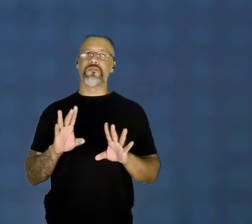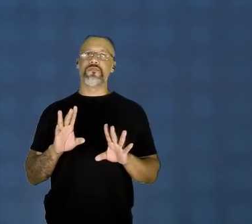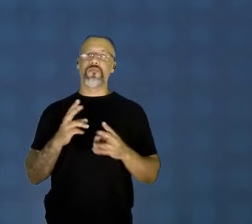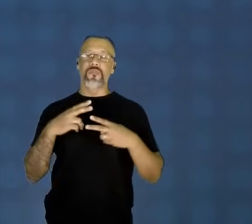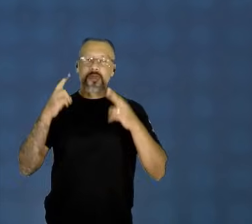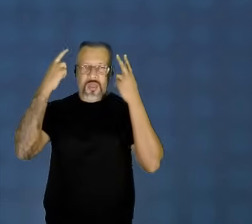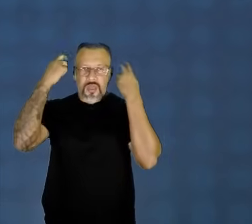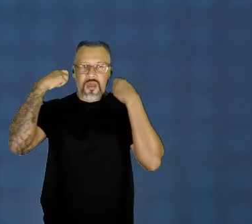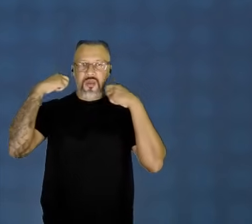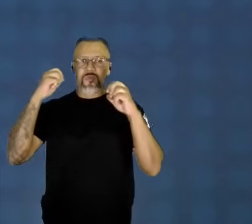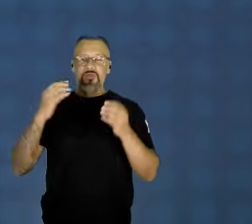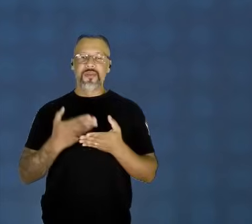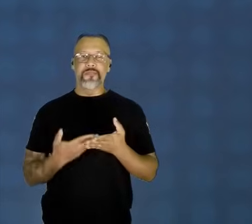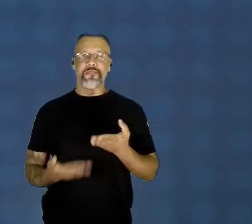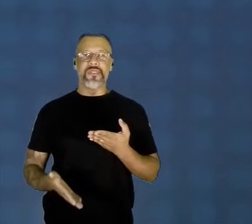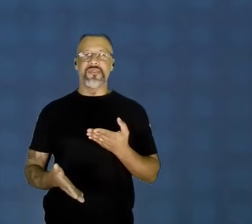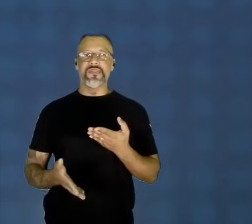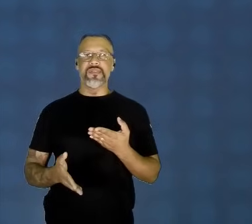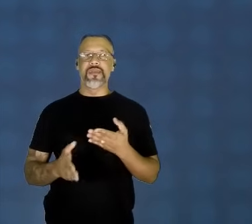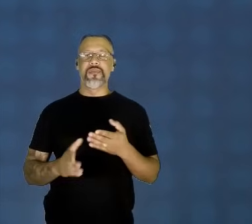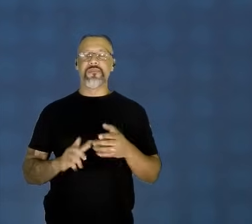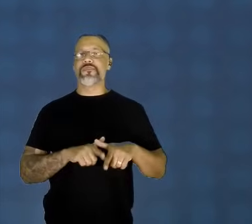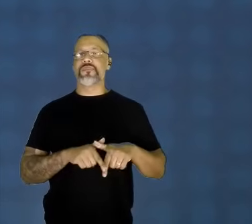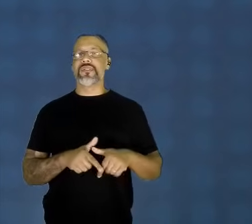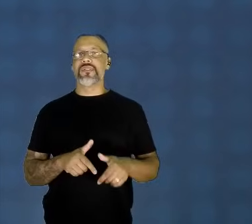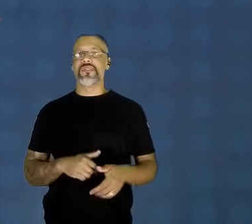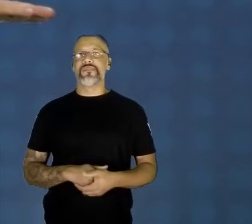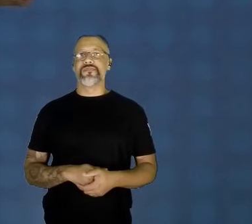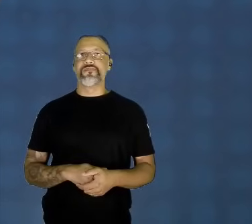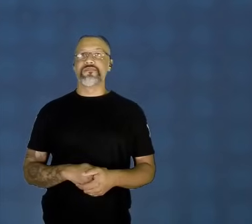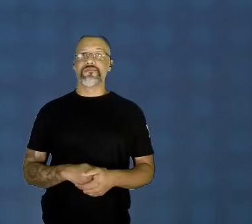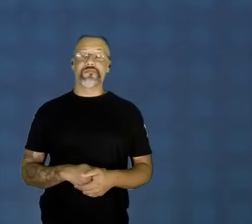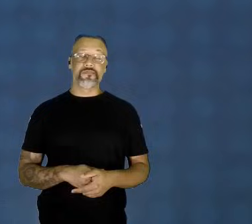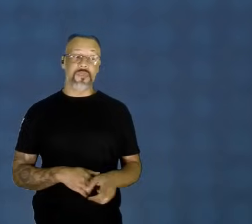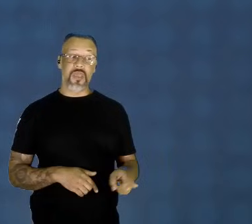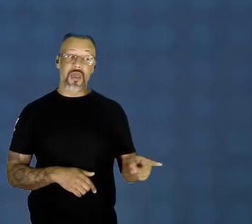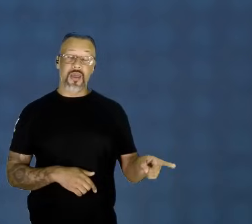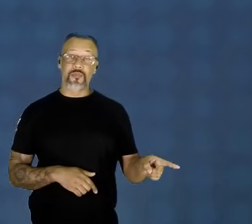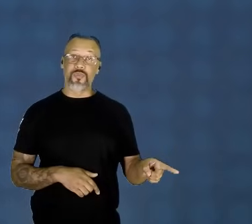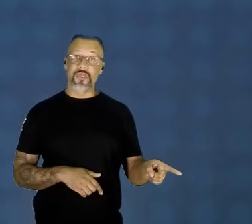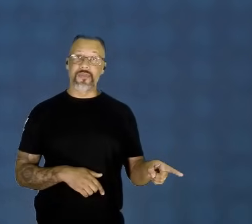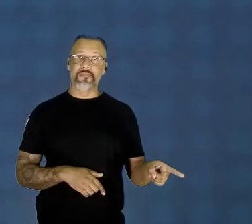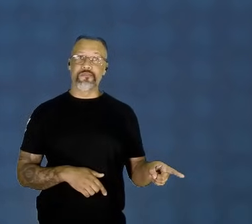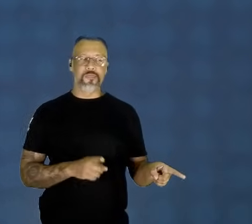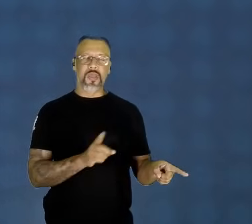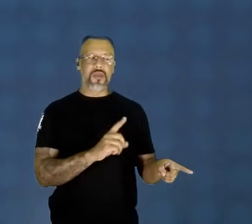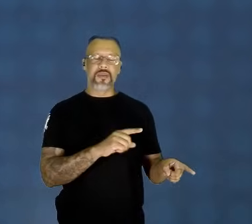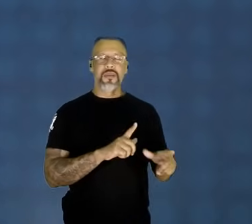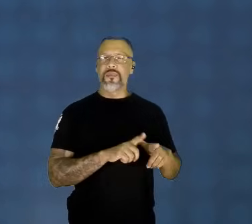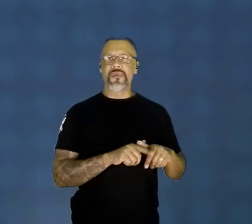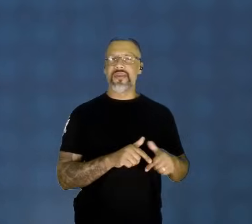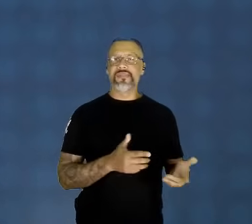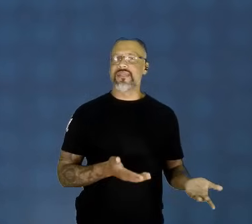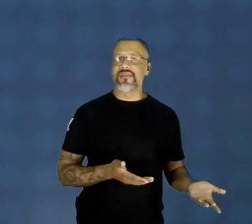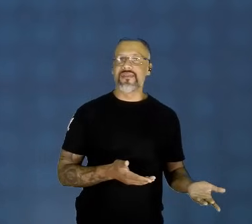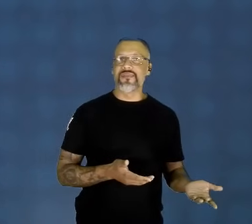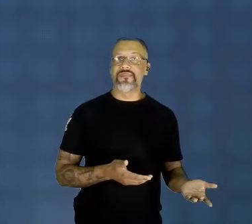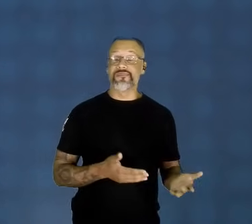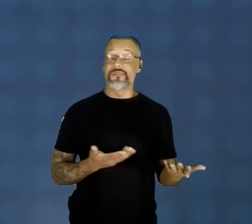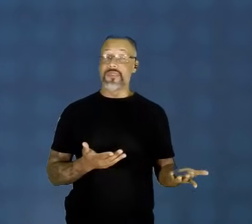ovelhas perdidas de Israel. Ela era uma cananeia. A mulher